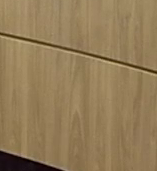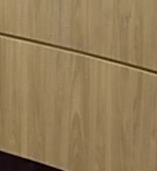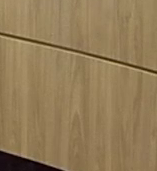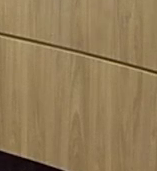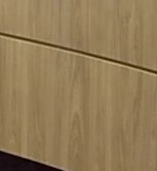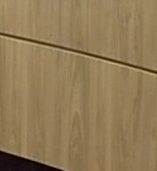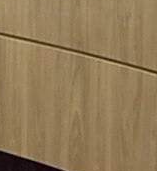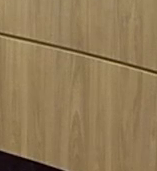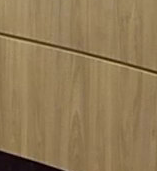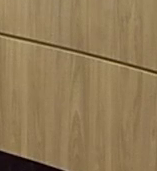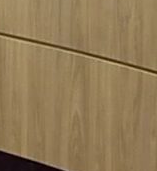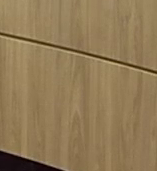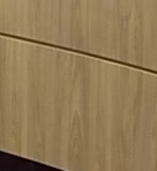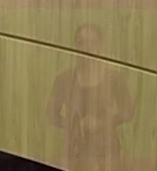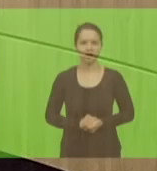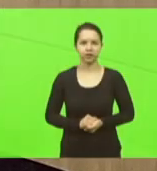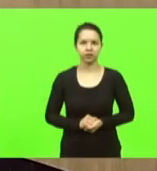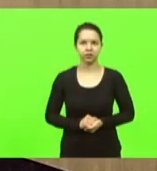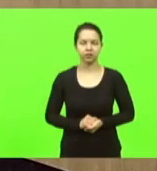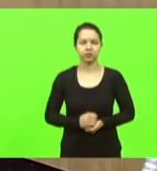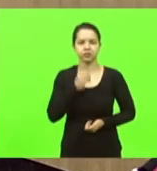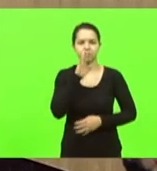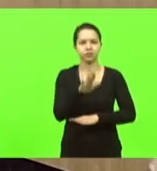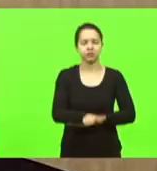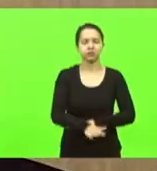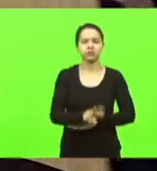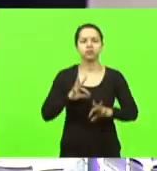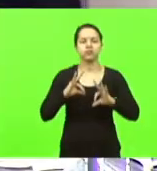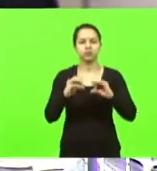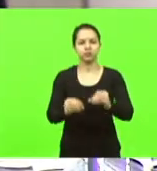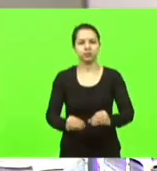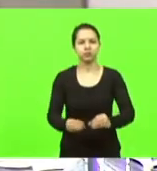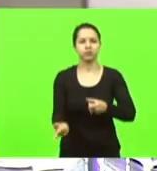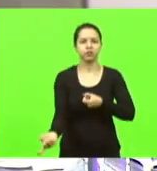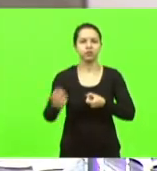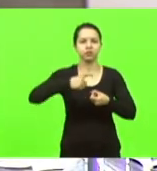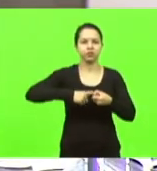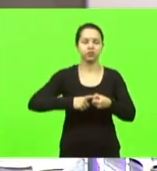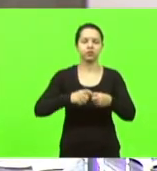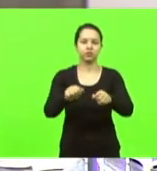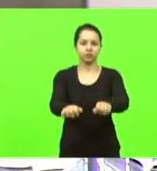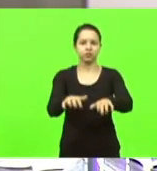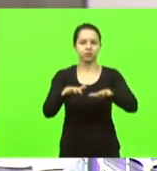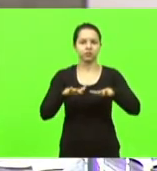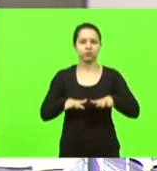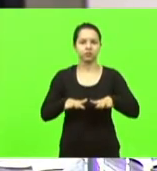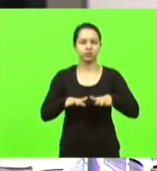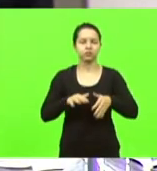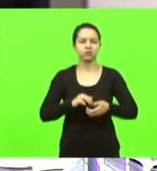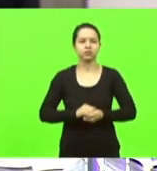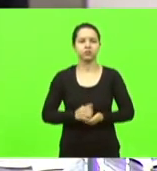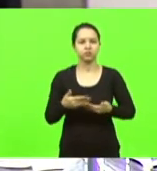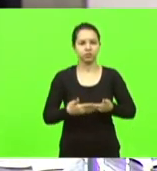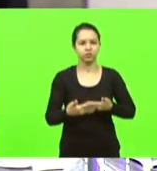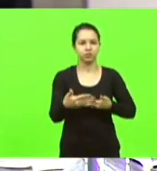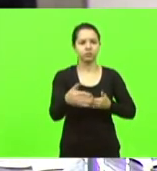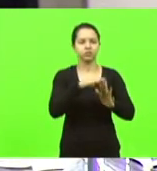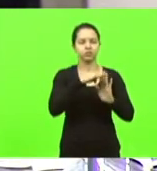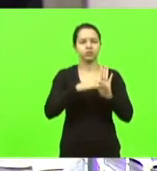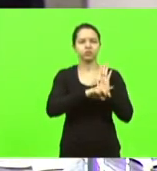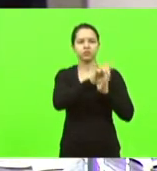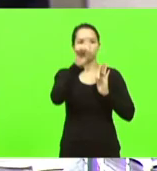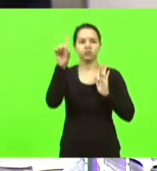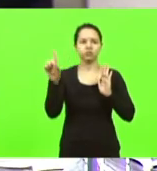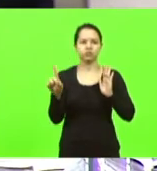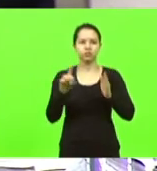Oi boa tarde a todos a rede aberta a sessão passamos a ordem do